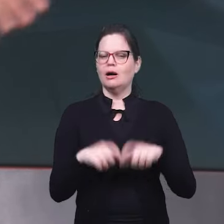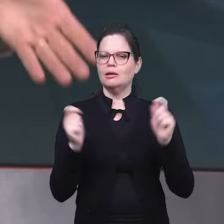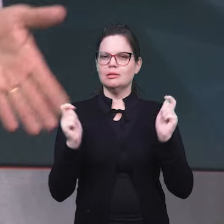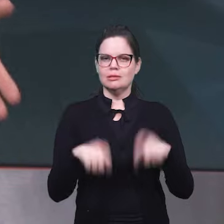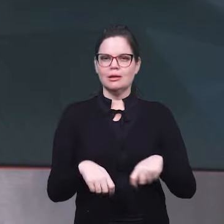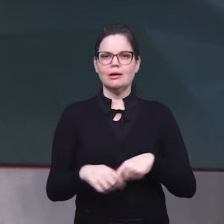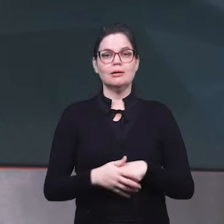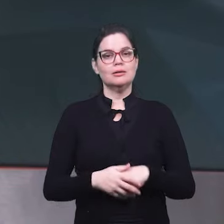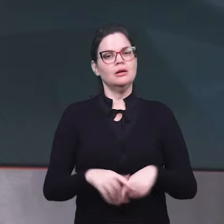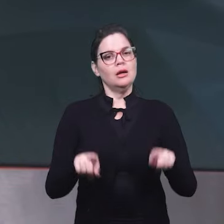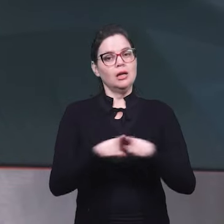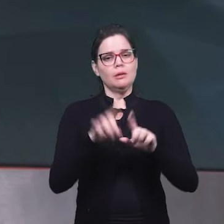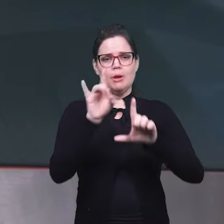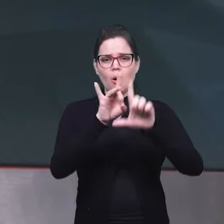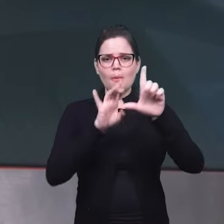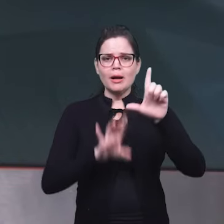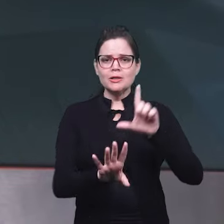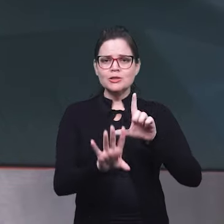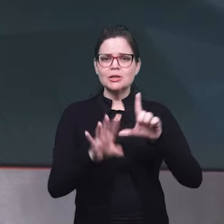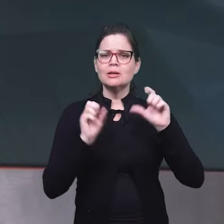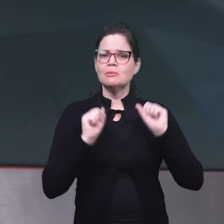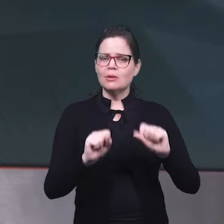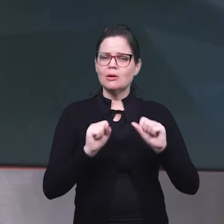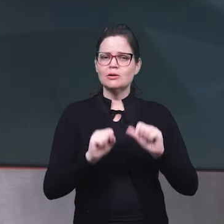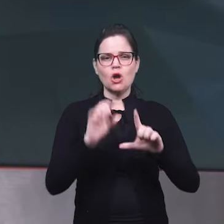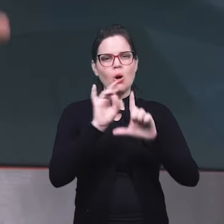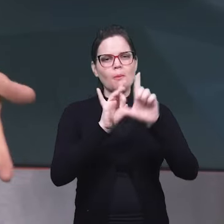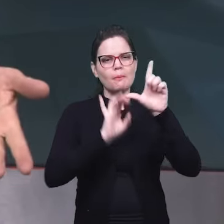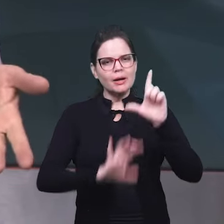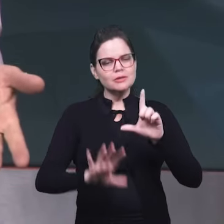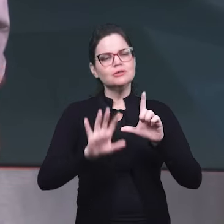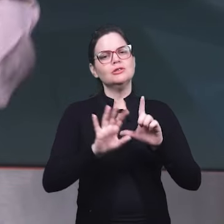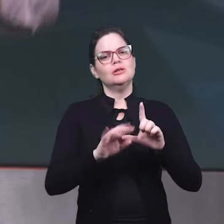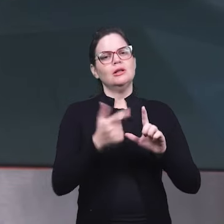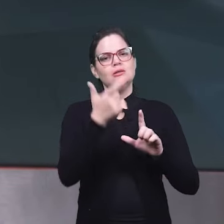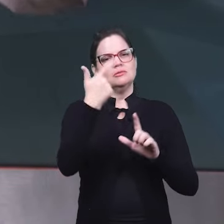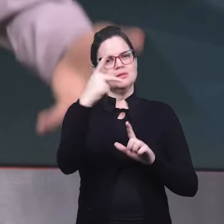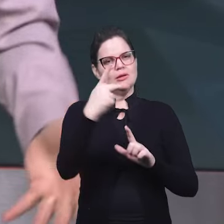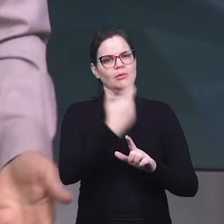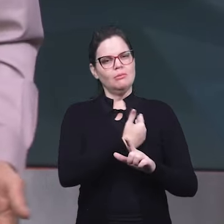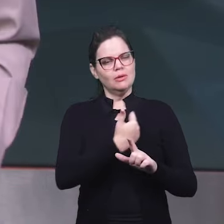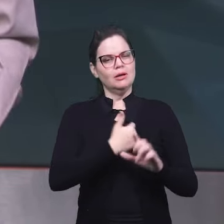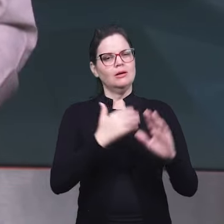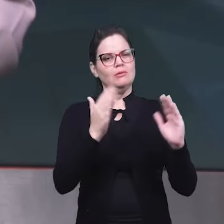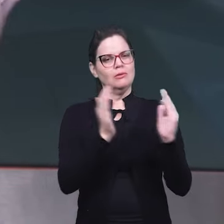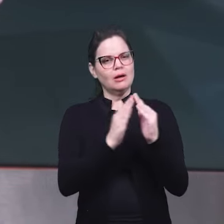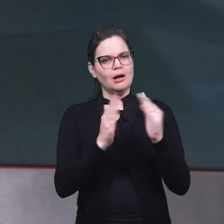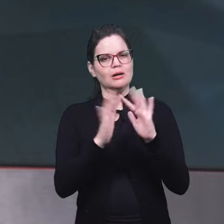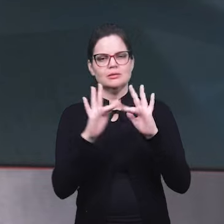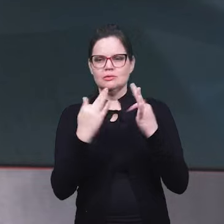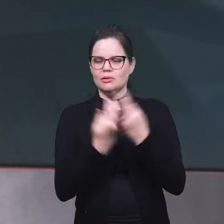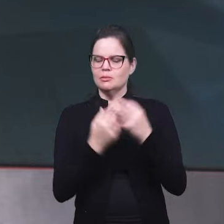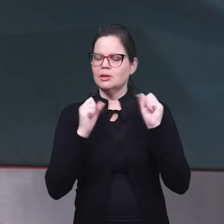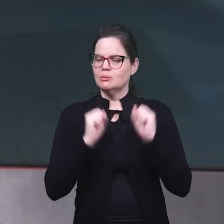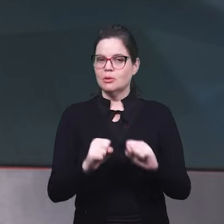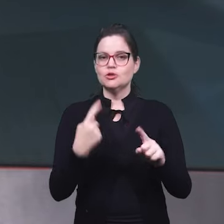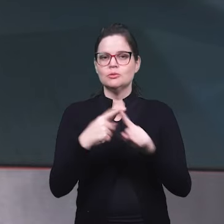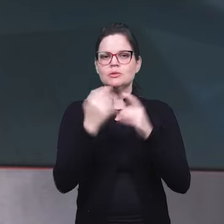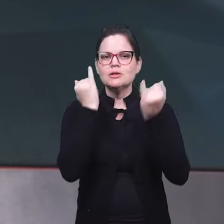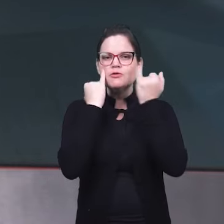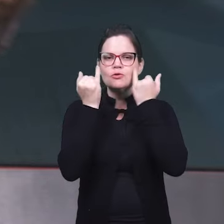No YouTube você tem a possibilidade de fazer isso e compartilhe com outras pessoas que poderão